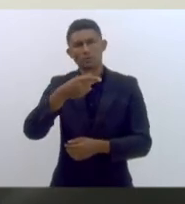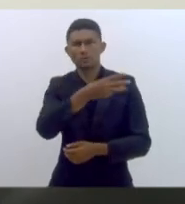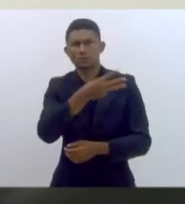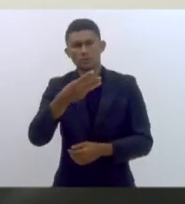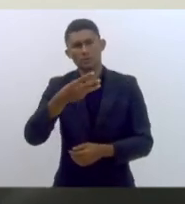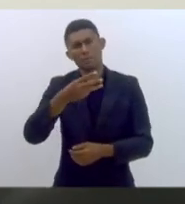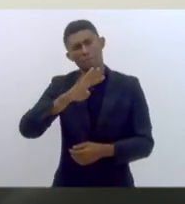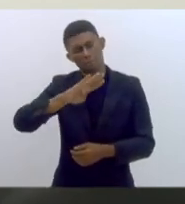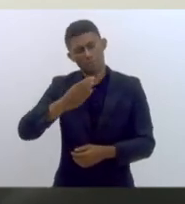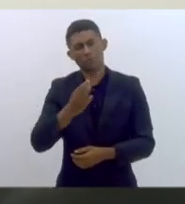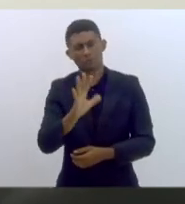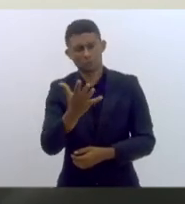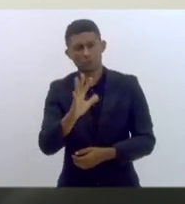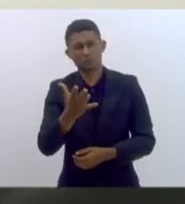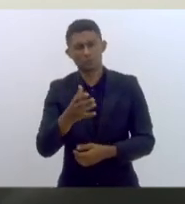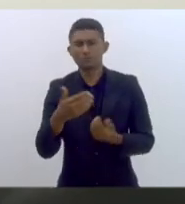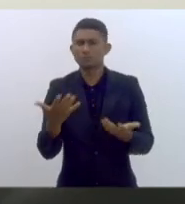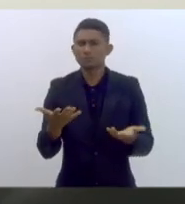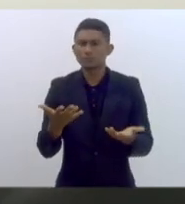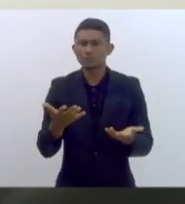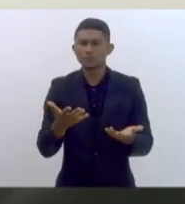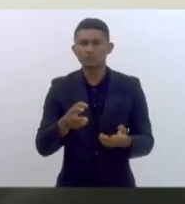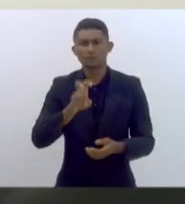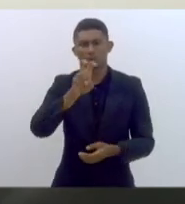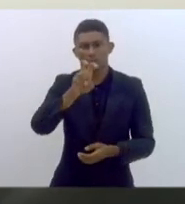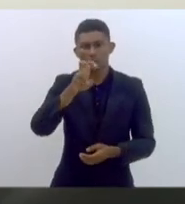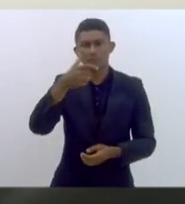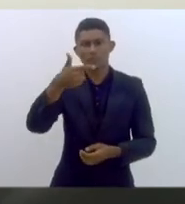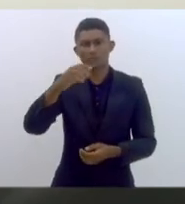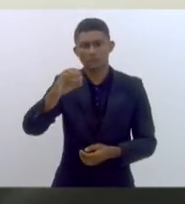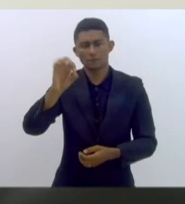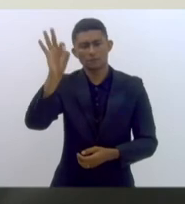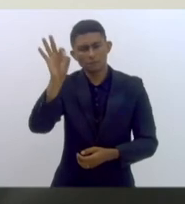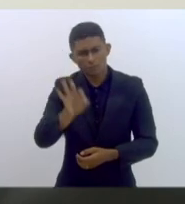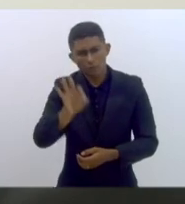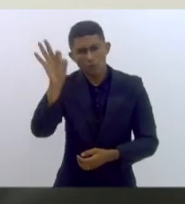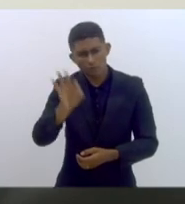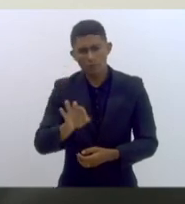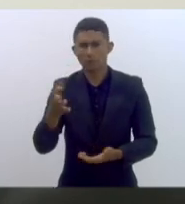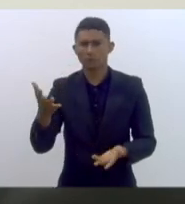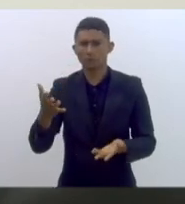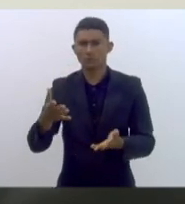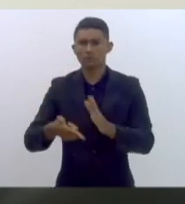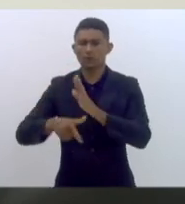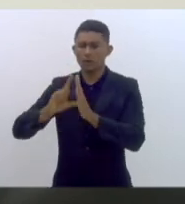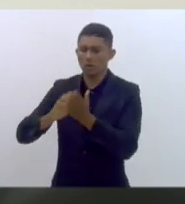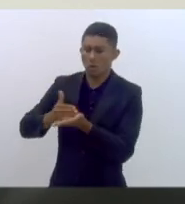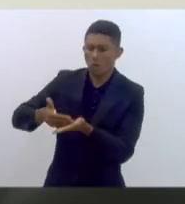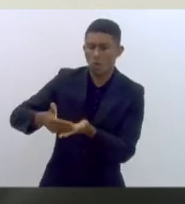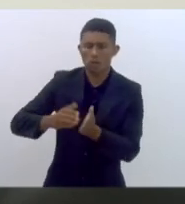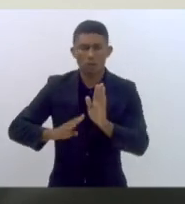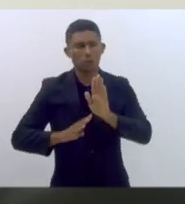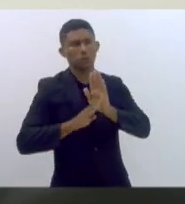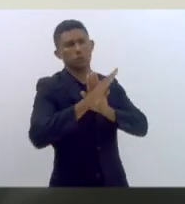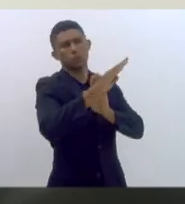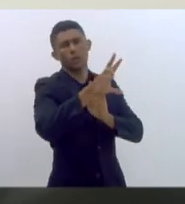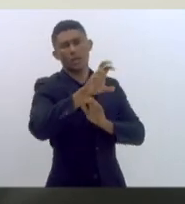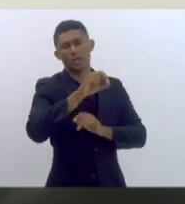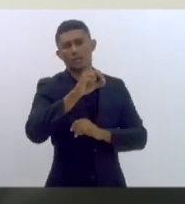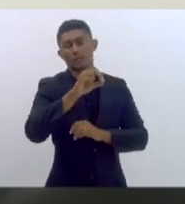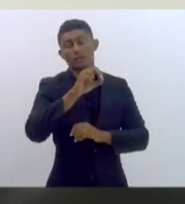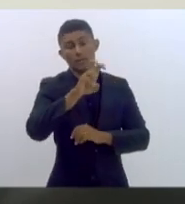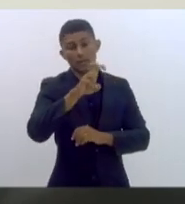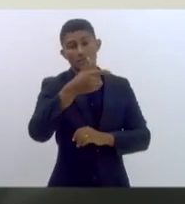Dá aproximadamente 520% do início para o final da dívida.